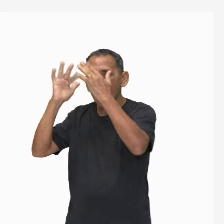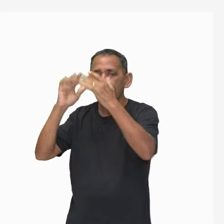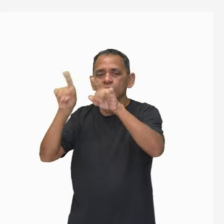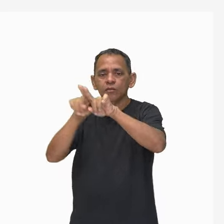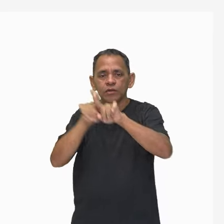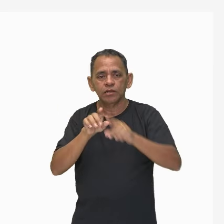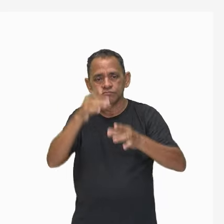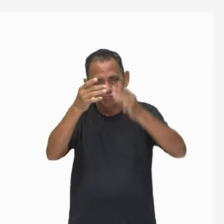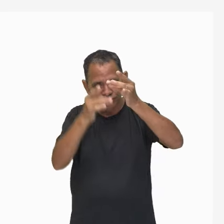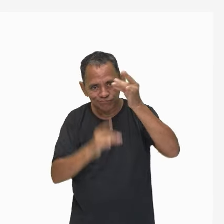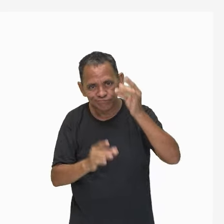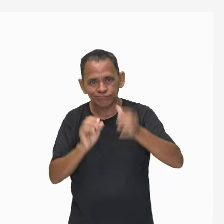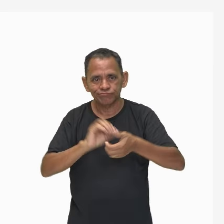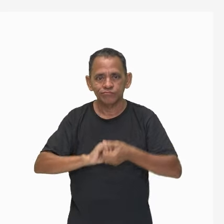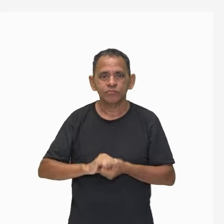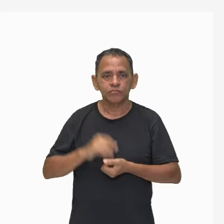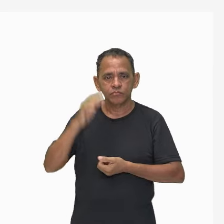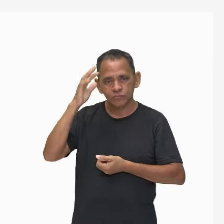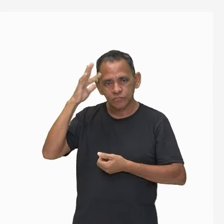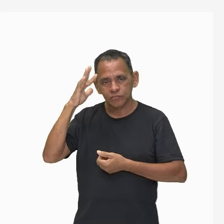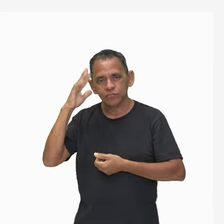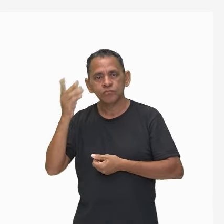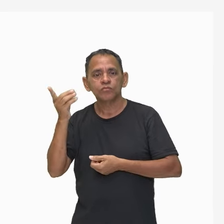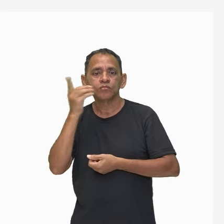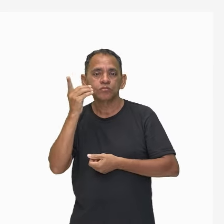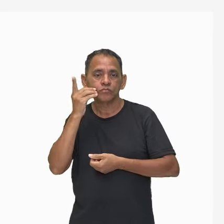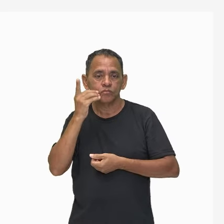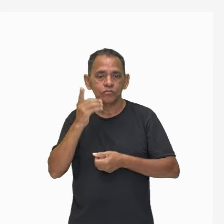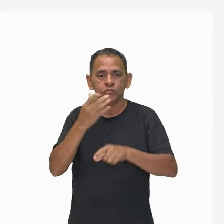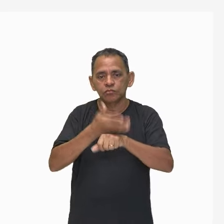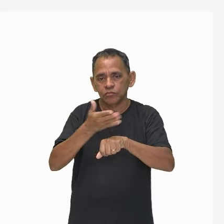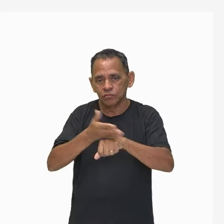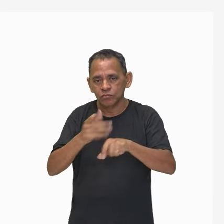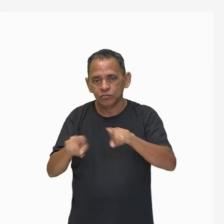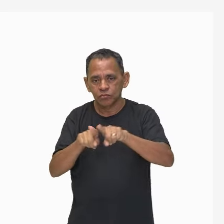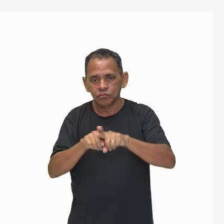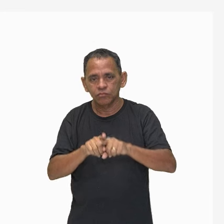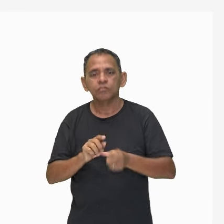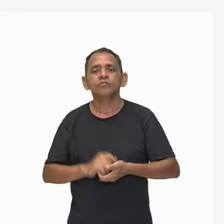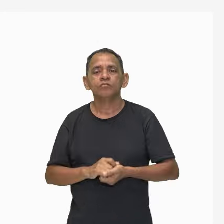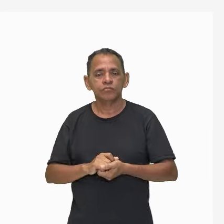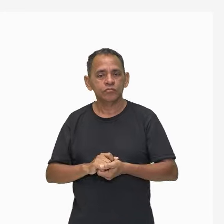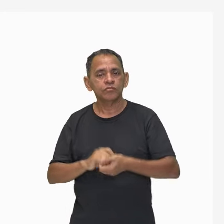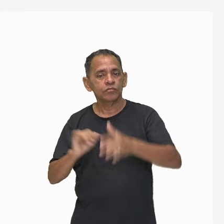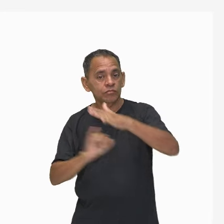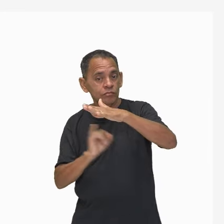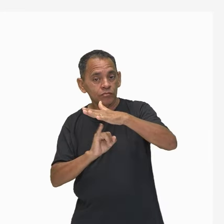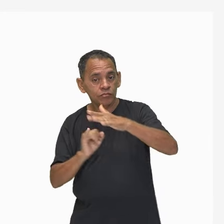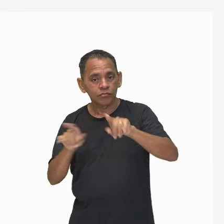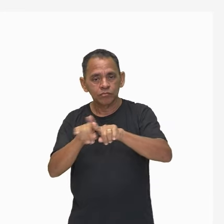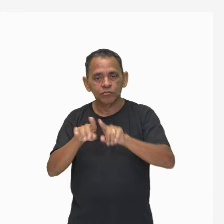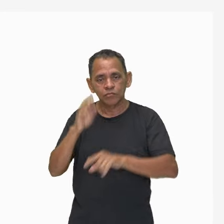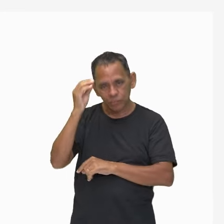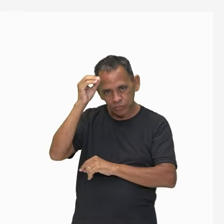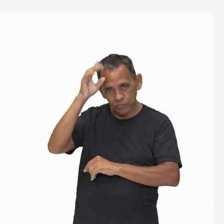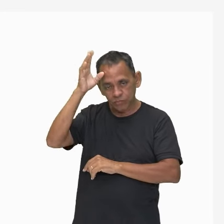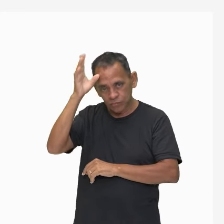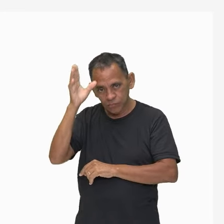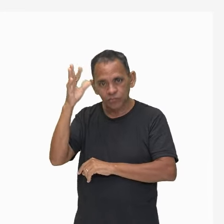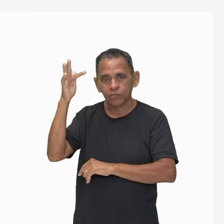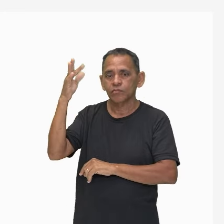detalhamento, conhecimento empírico, vulgar ou senso comum, conhecimento teológico,